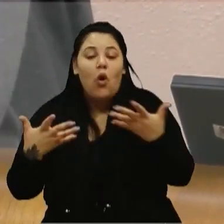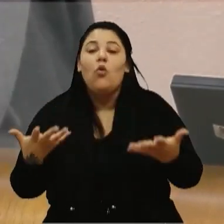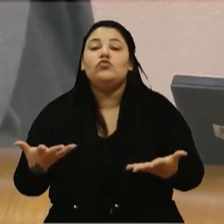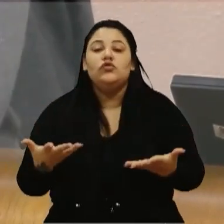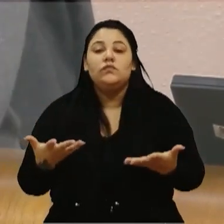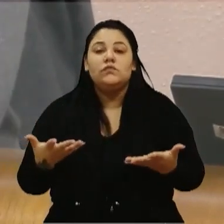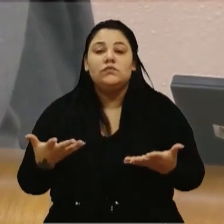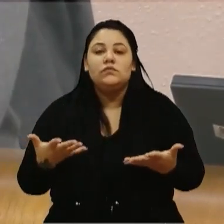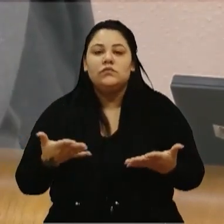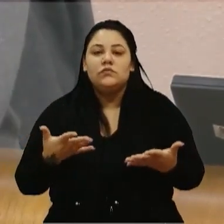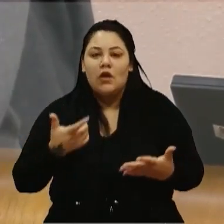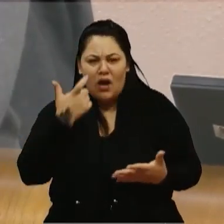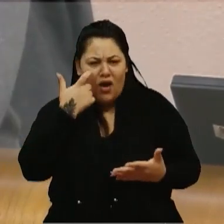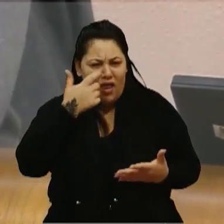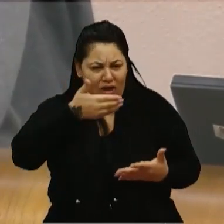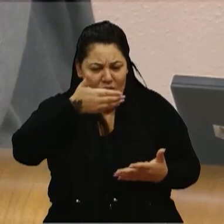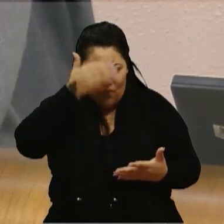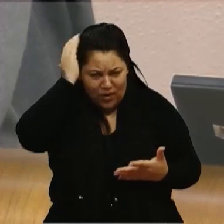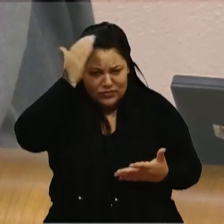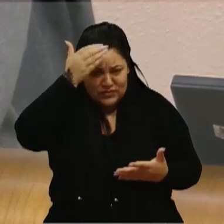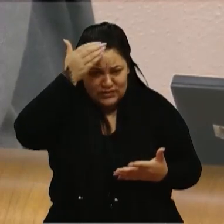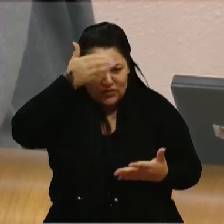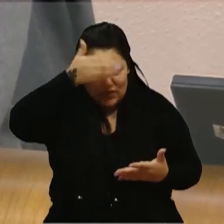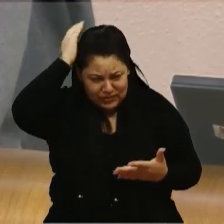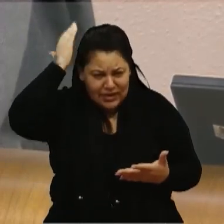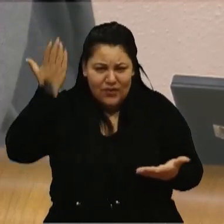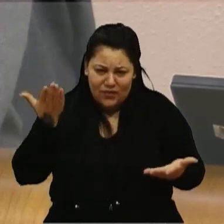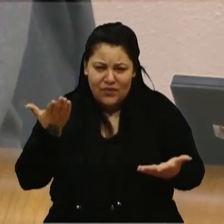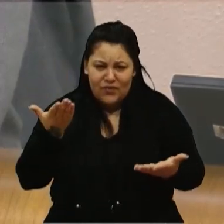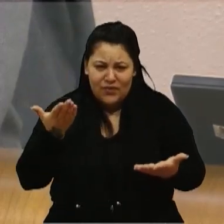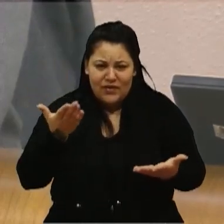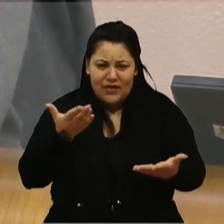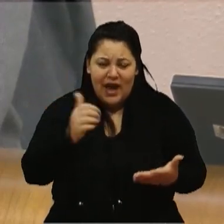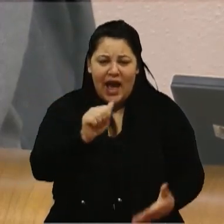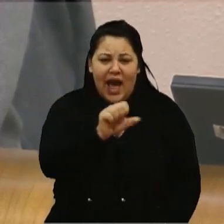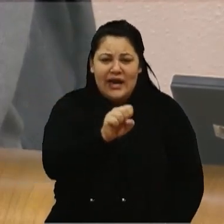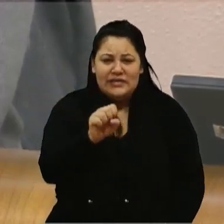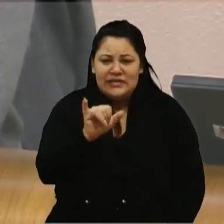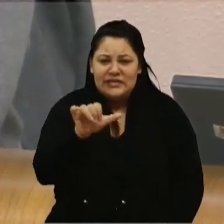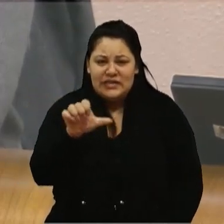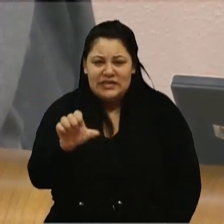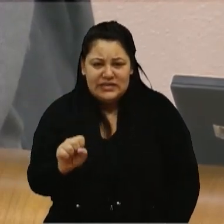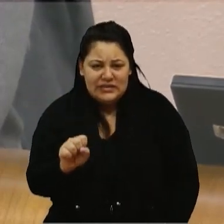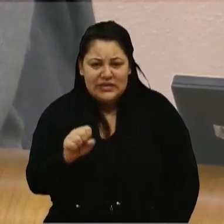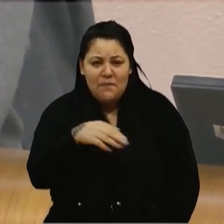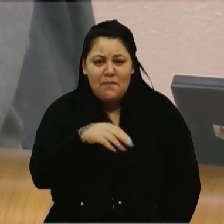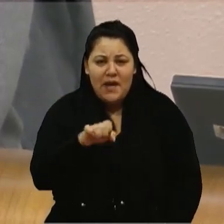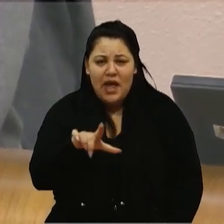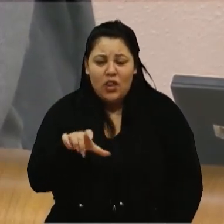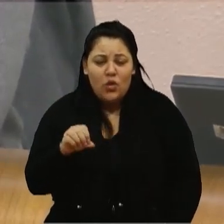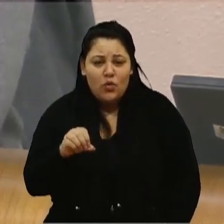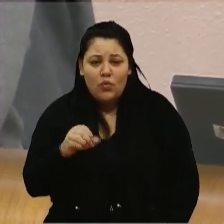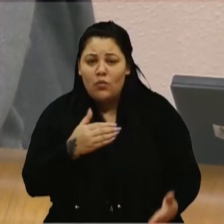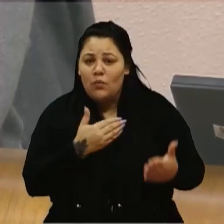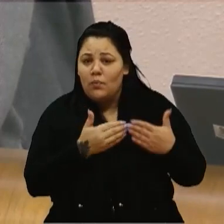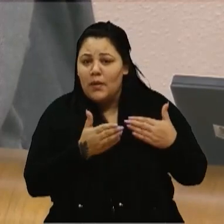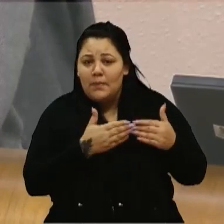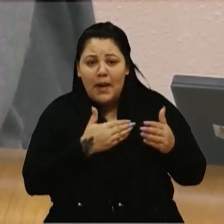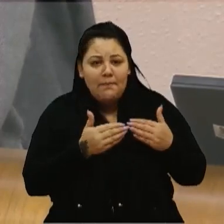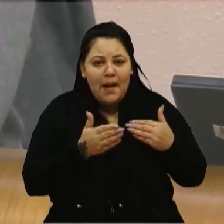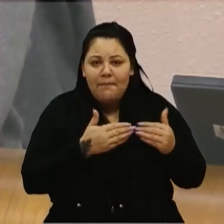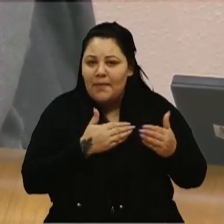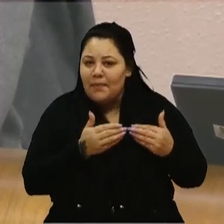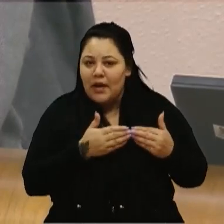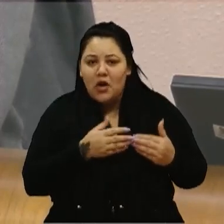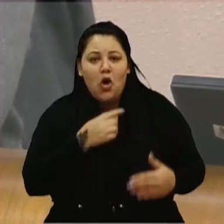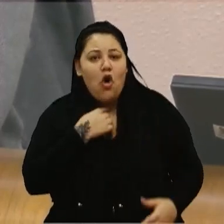gostar. Tá? Assis Melo, goste quem não gostar. Nós temos